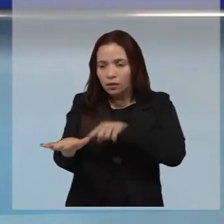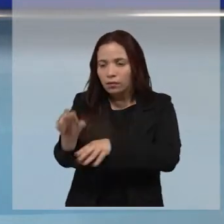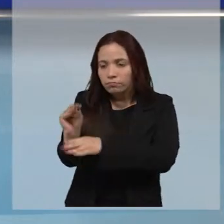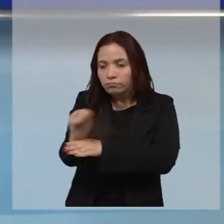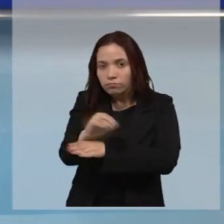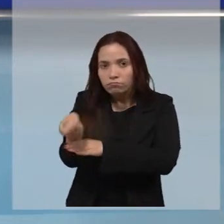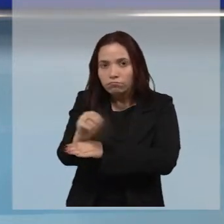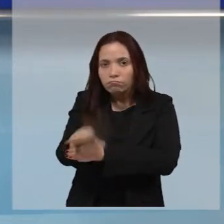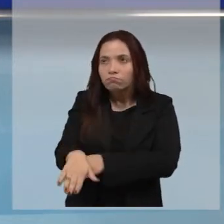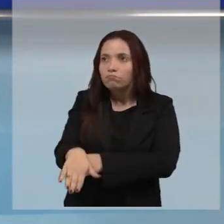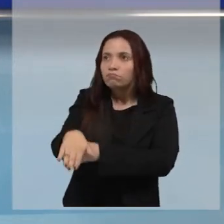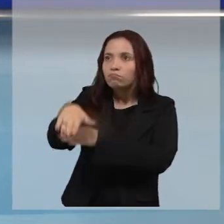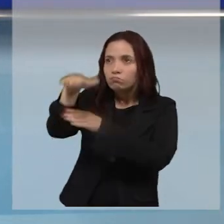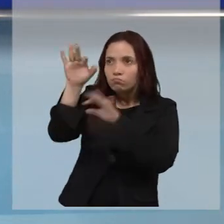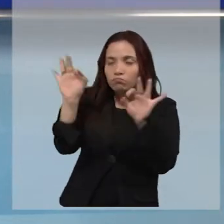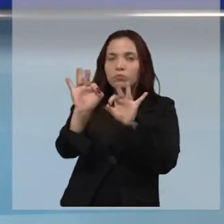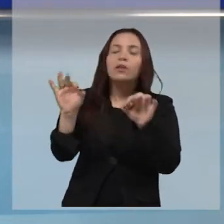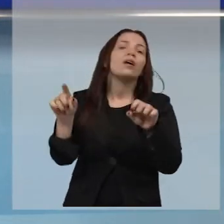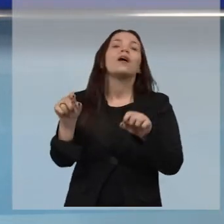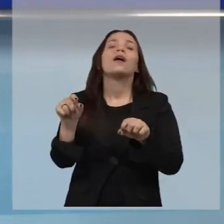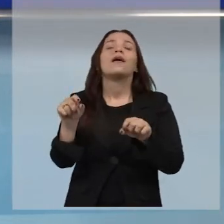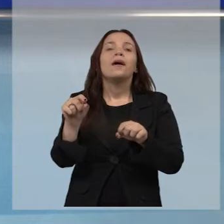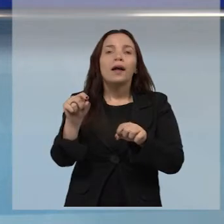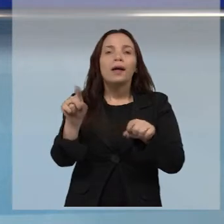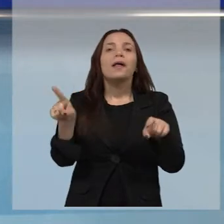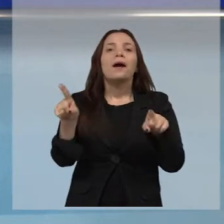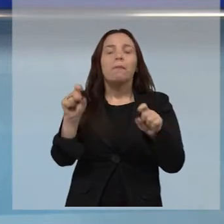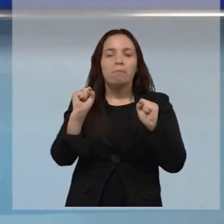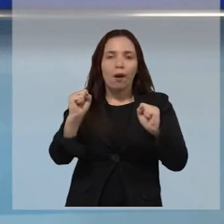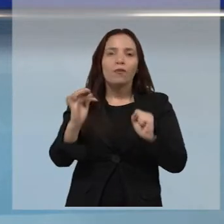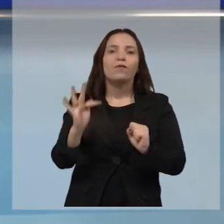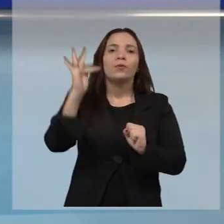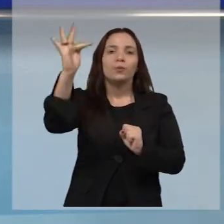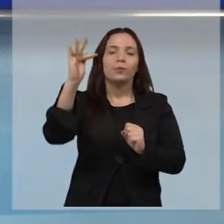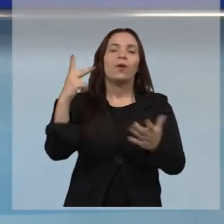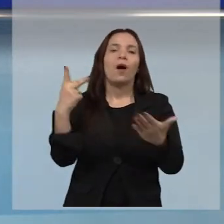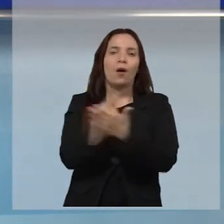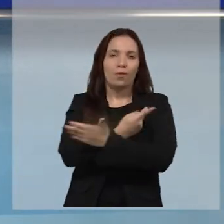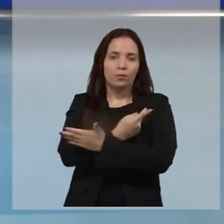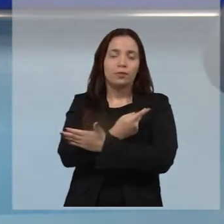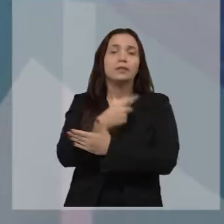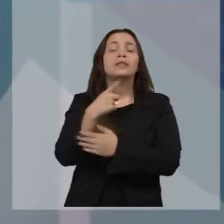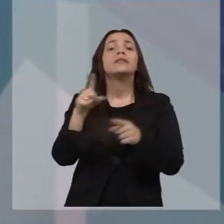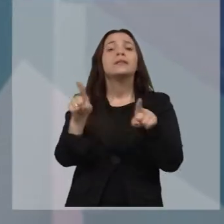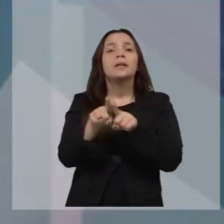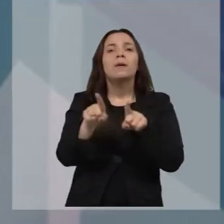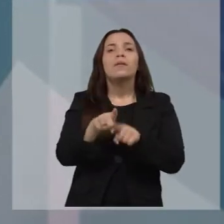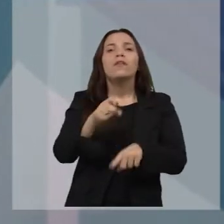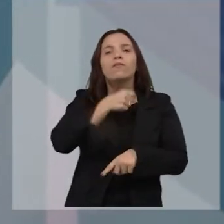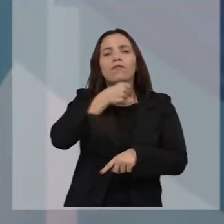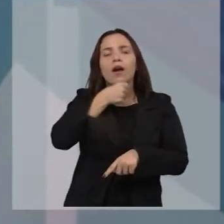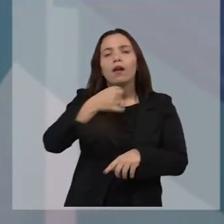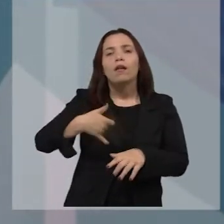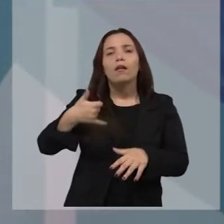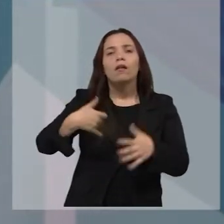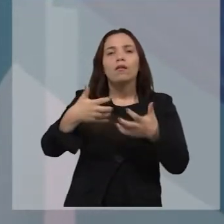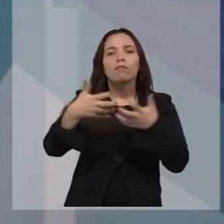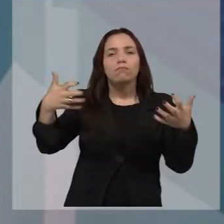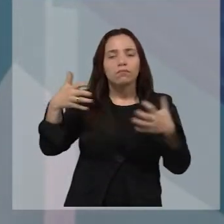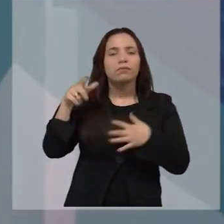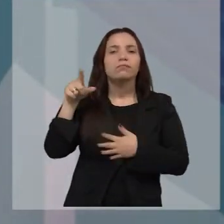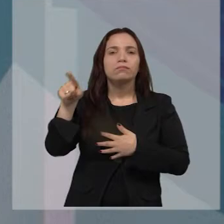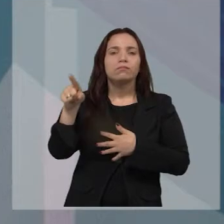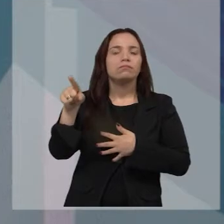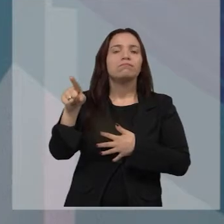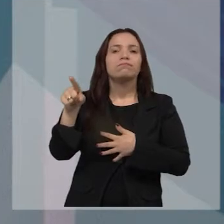crianças e abandonamos os nossos velhos. Isso é uma tradição malsã que não se pode questionar, é fato. Está